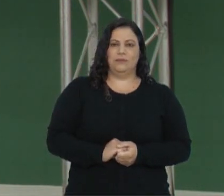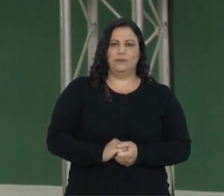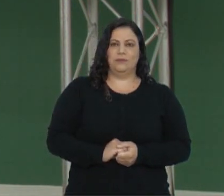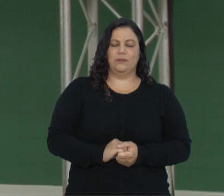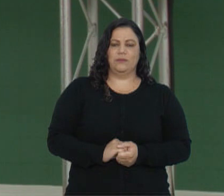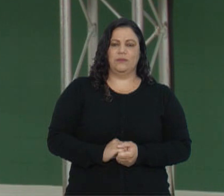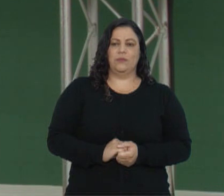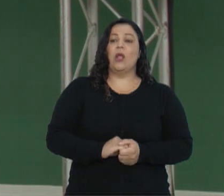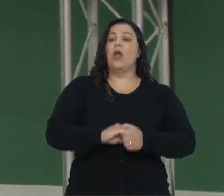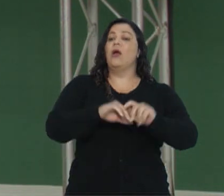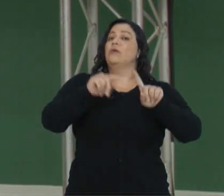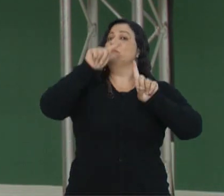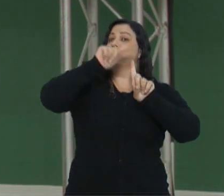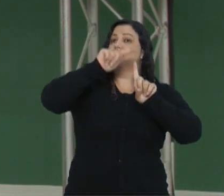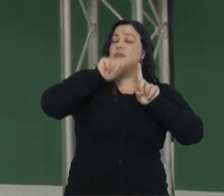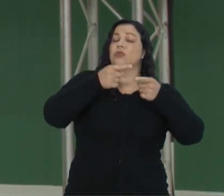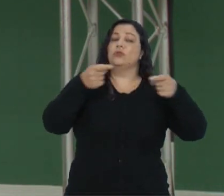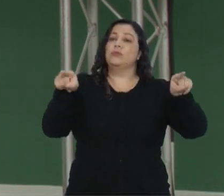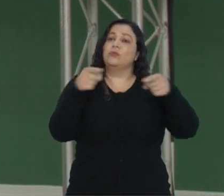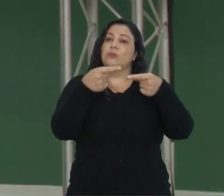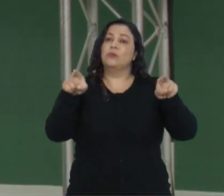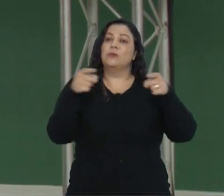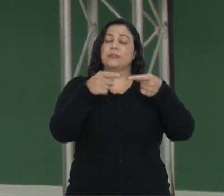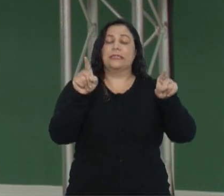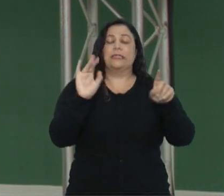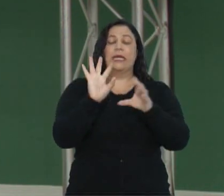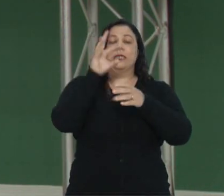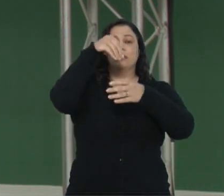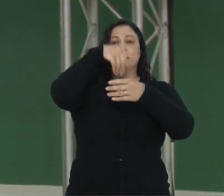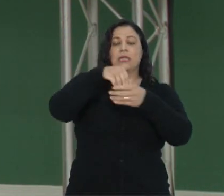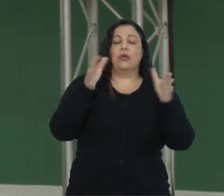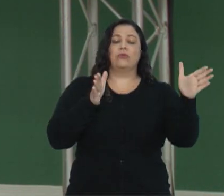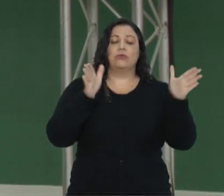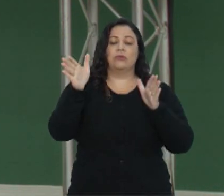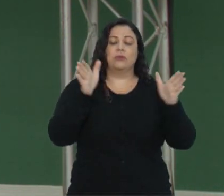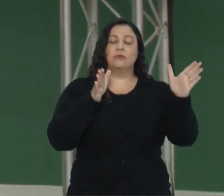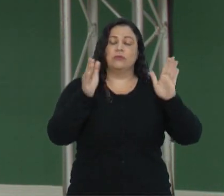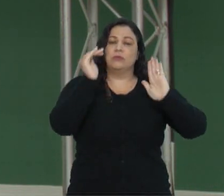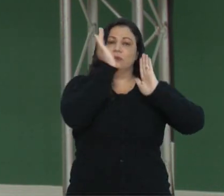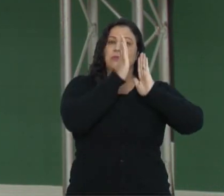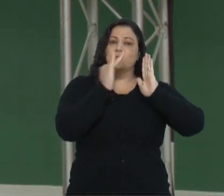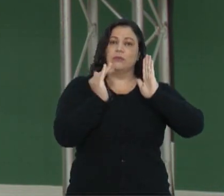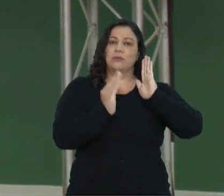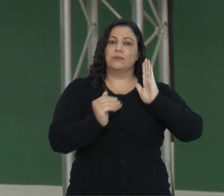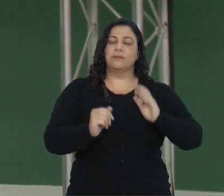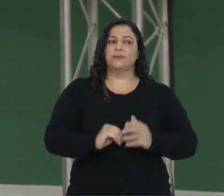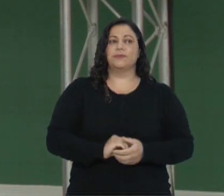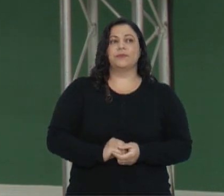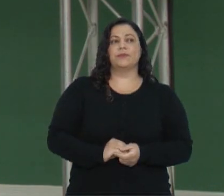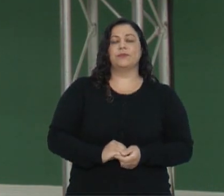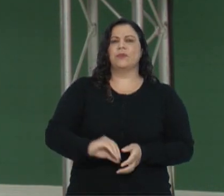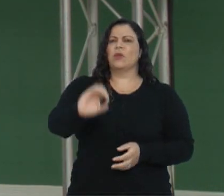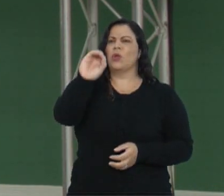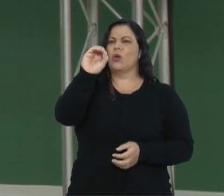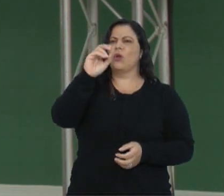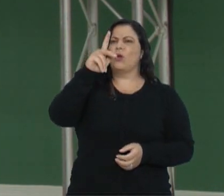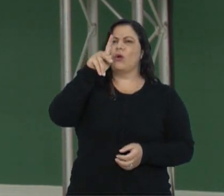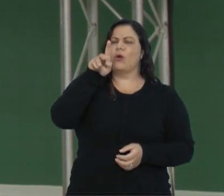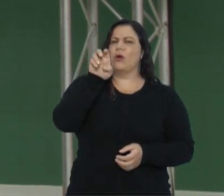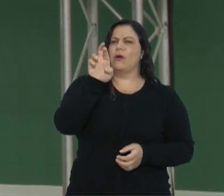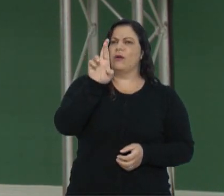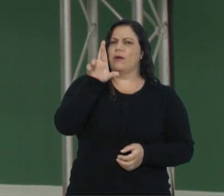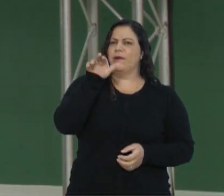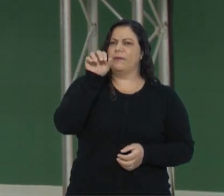Formas musicais do barroco, tá? Bem interessante. A ópera. A ópera, 1607, ela já começou a